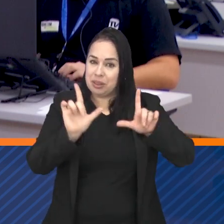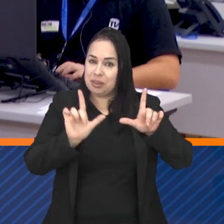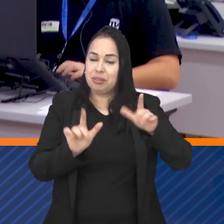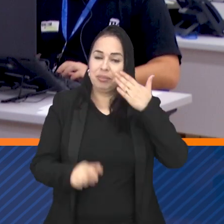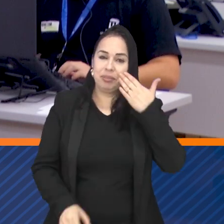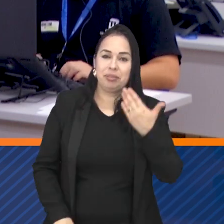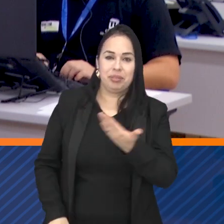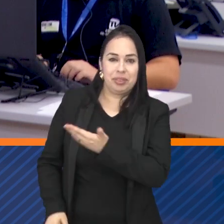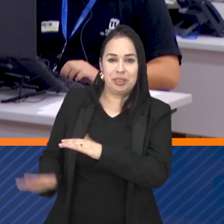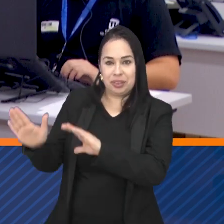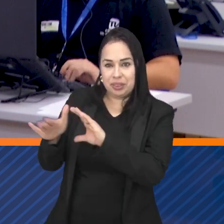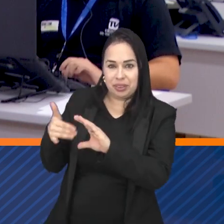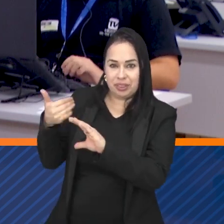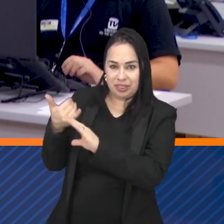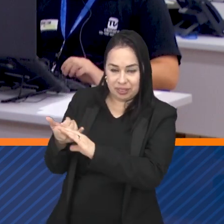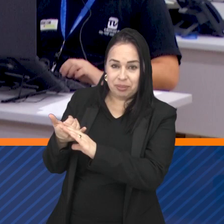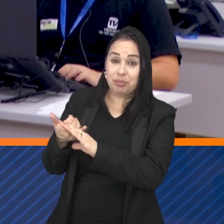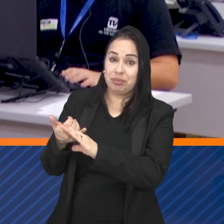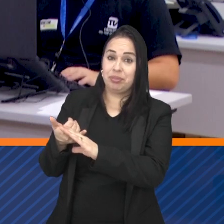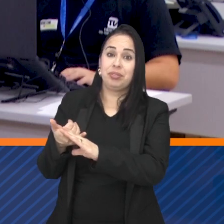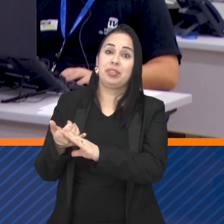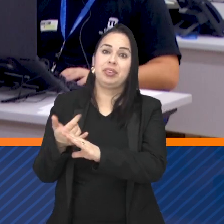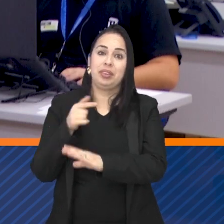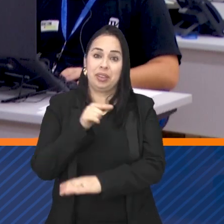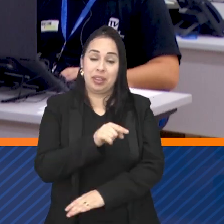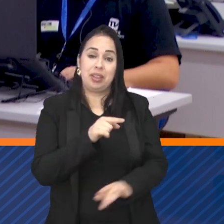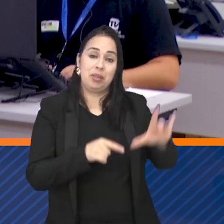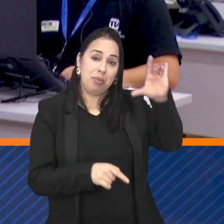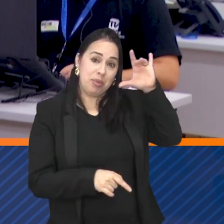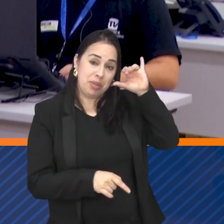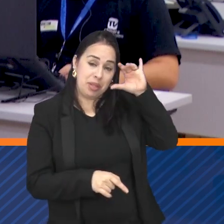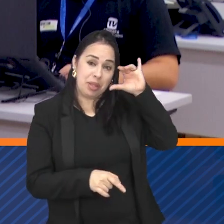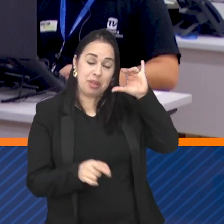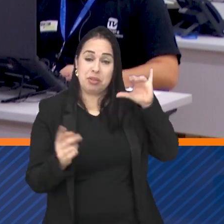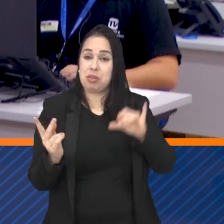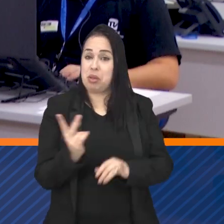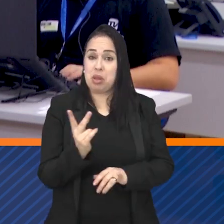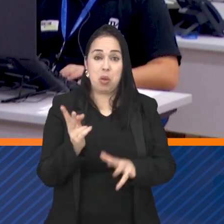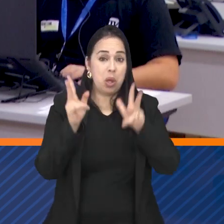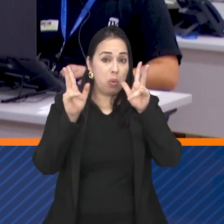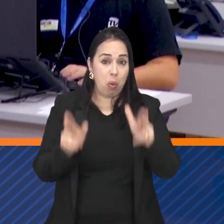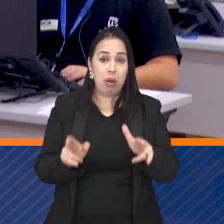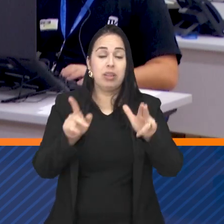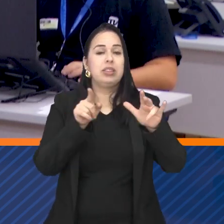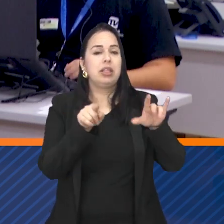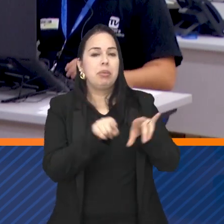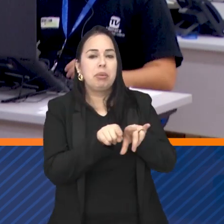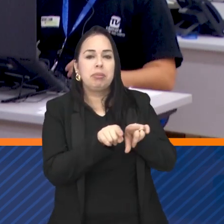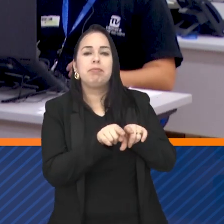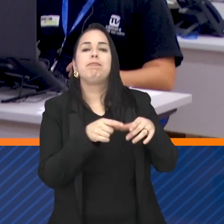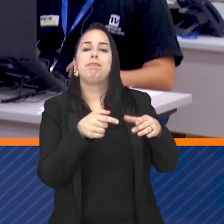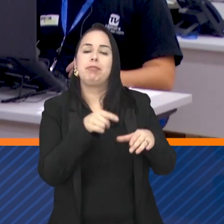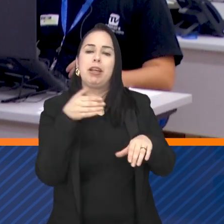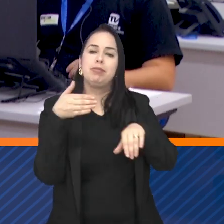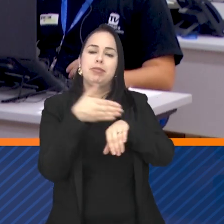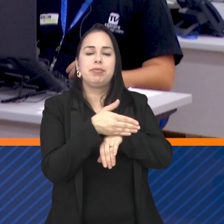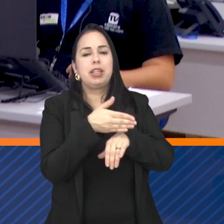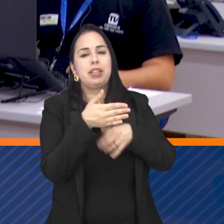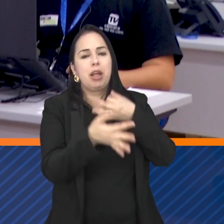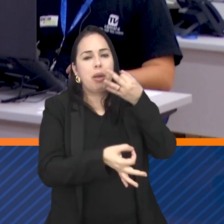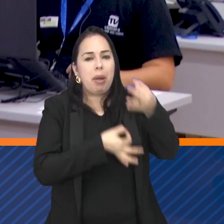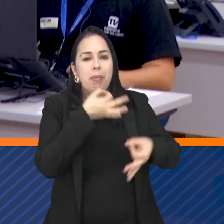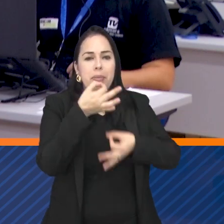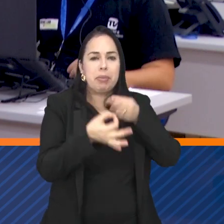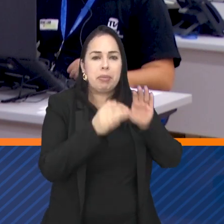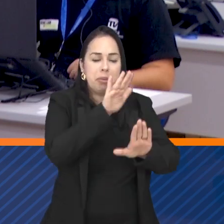programação? Então acesse o nosso YouTube, o TV Câmara SJC, no nosso Instagram, que é o mesmo endereço, TV Câmara SJC. Você